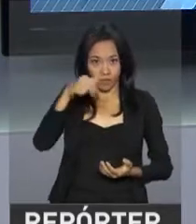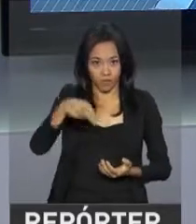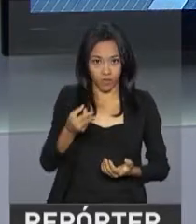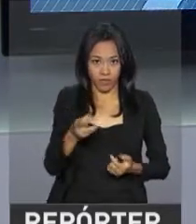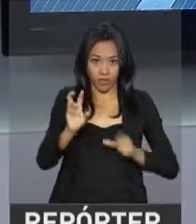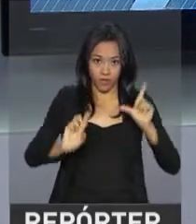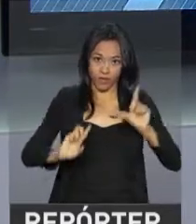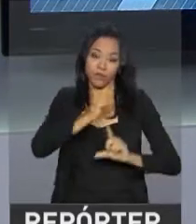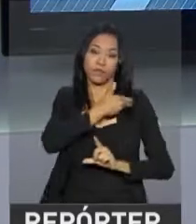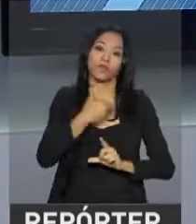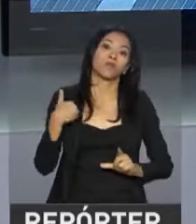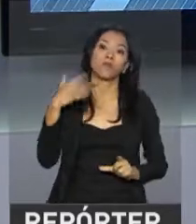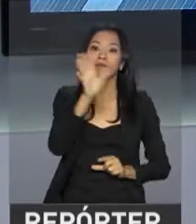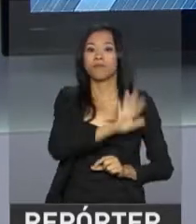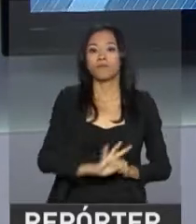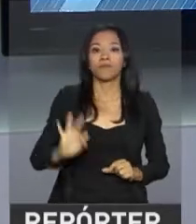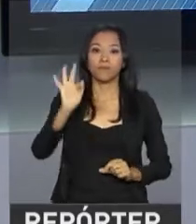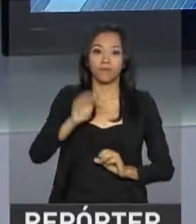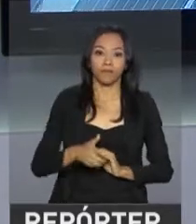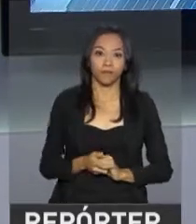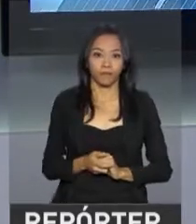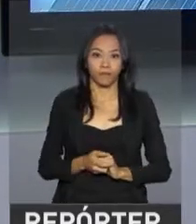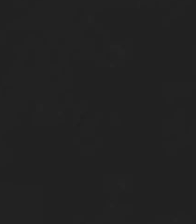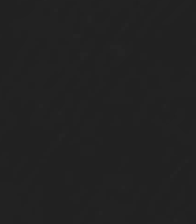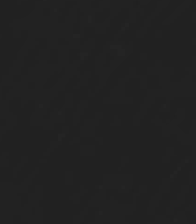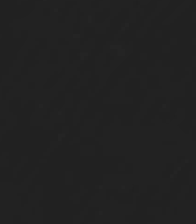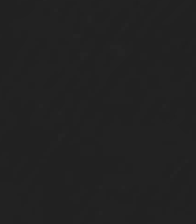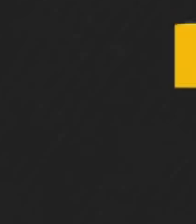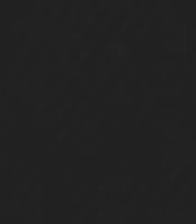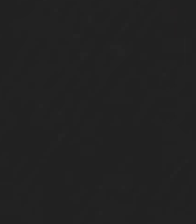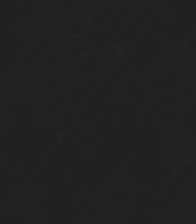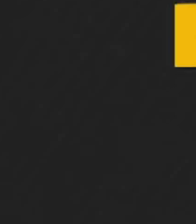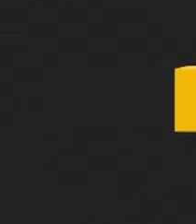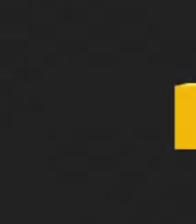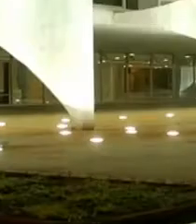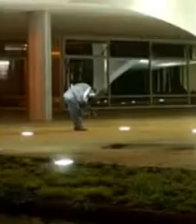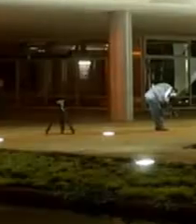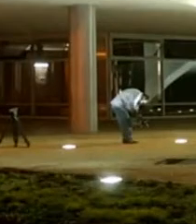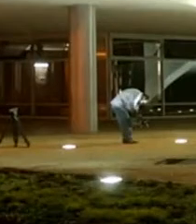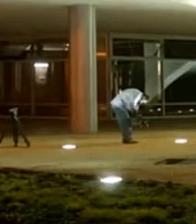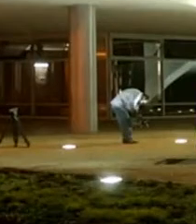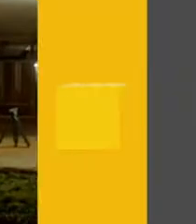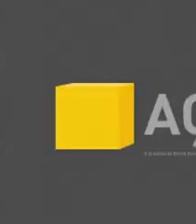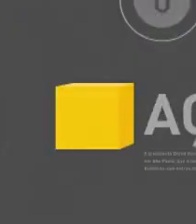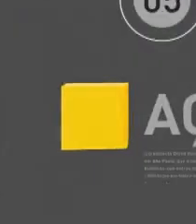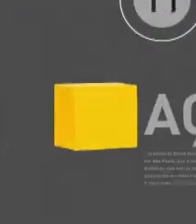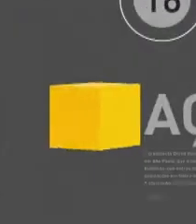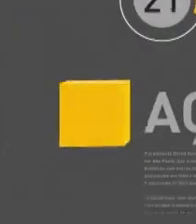gente na NBR, a TV do Governo Federal.